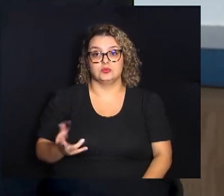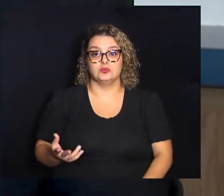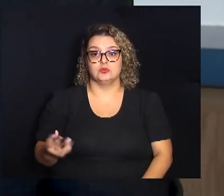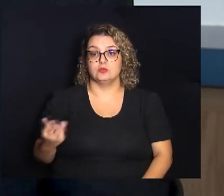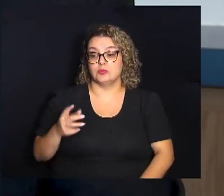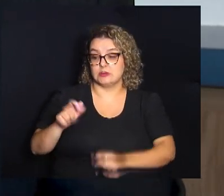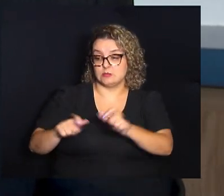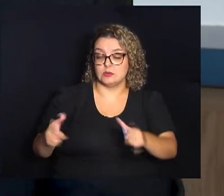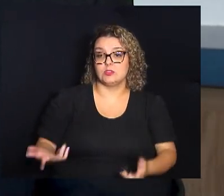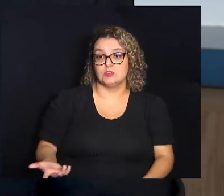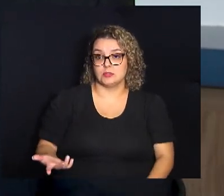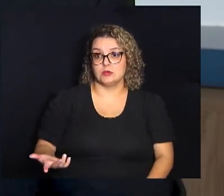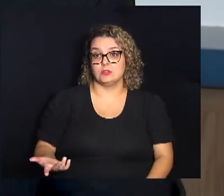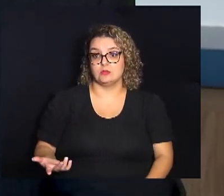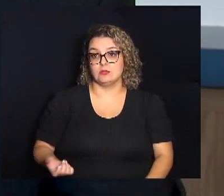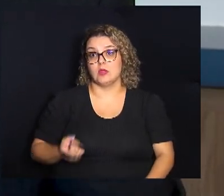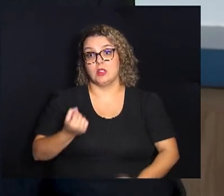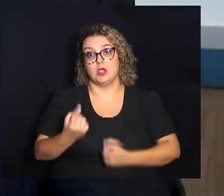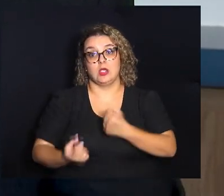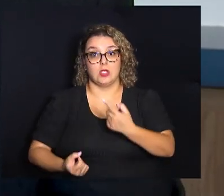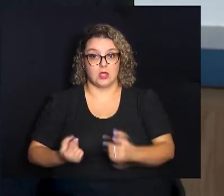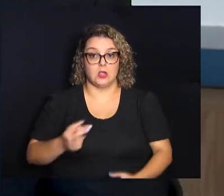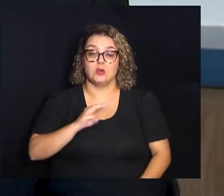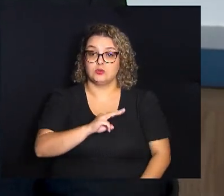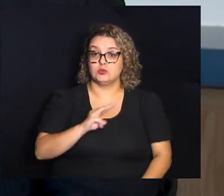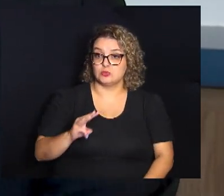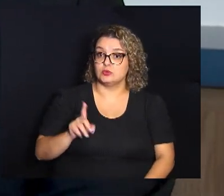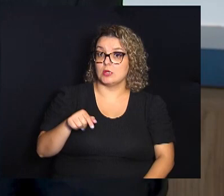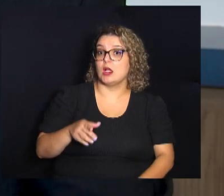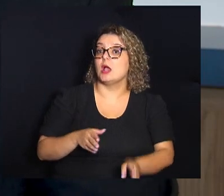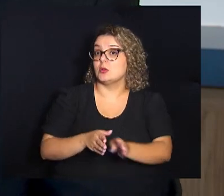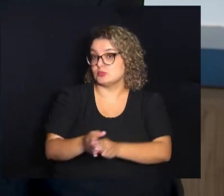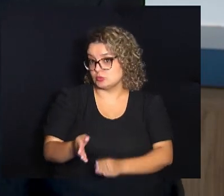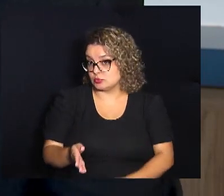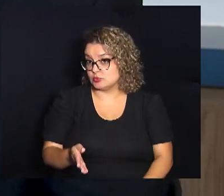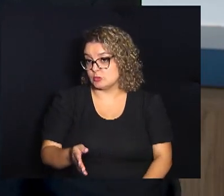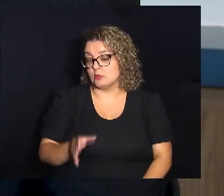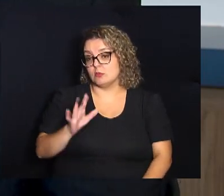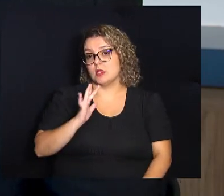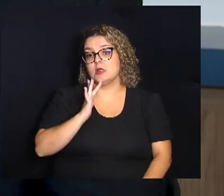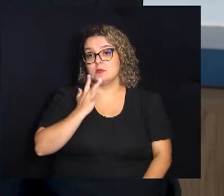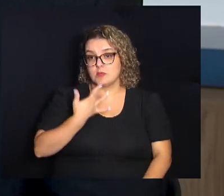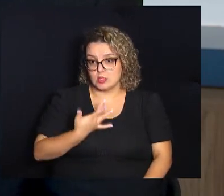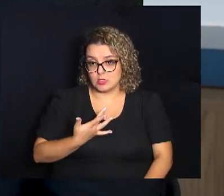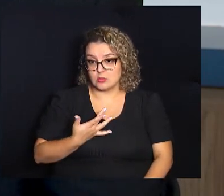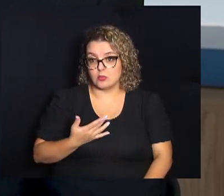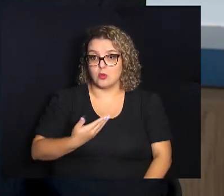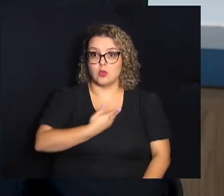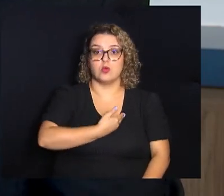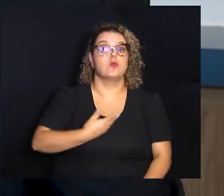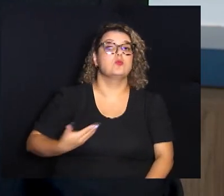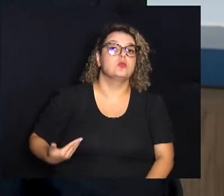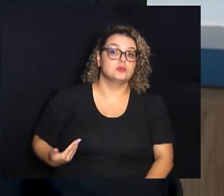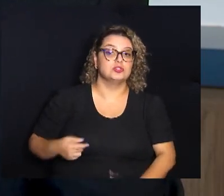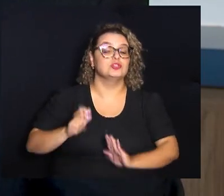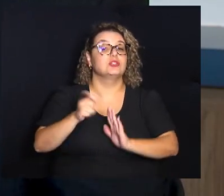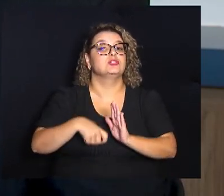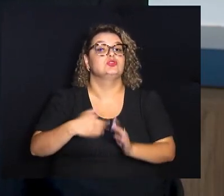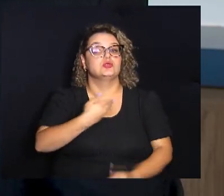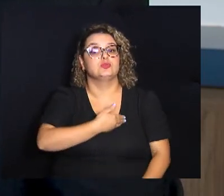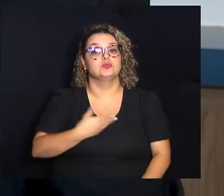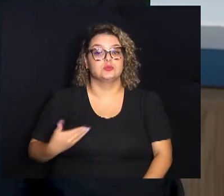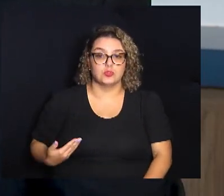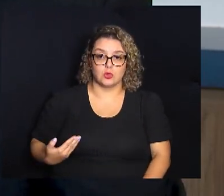terceiros indevidamente. Alguns sites são recomendados, mas preferencialmente aqueles públicos, de registros públicos. O